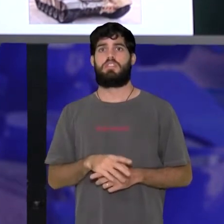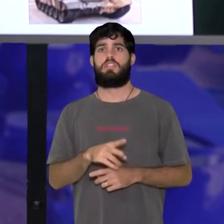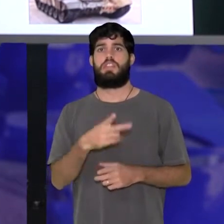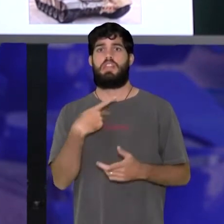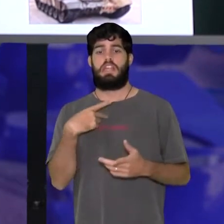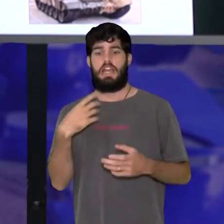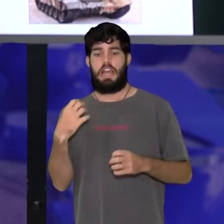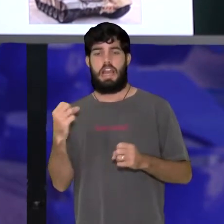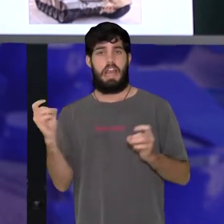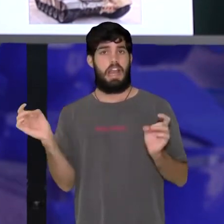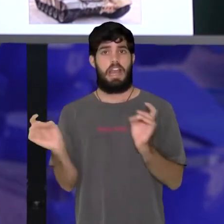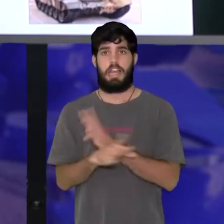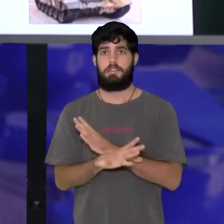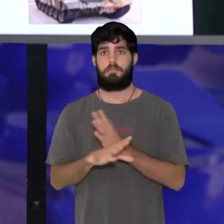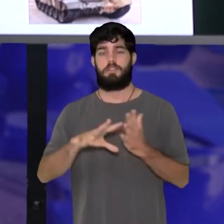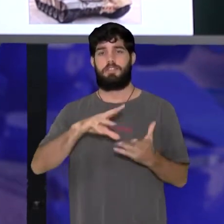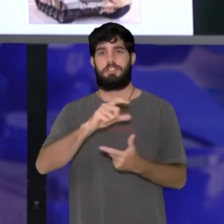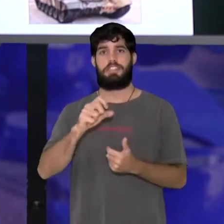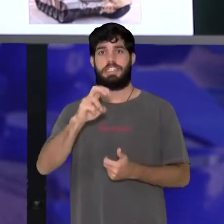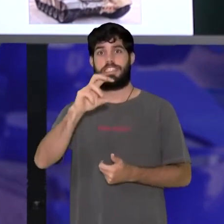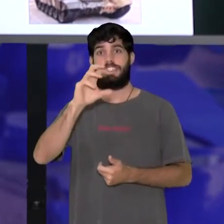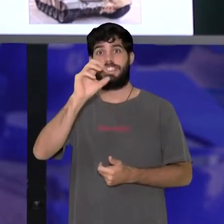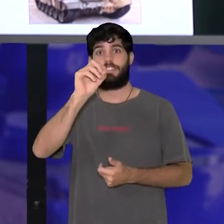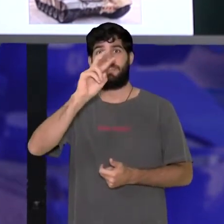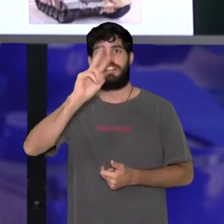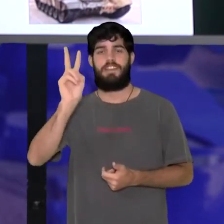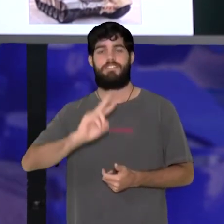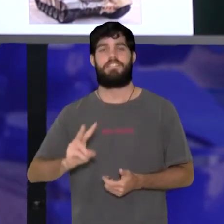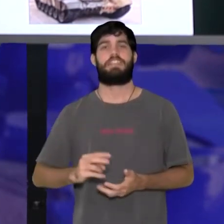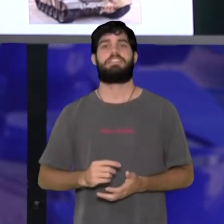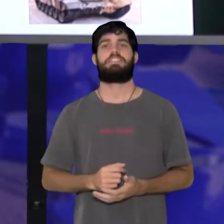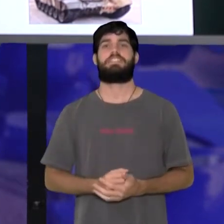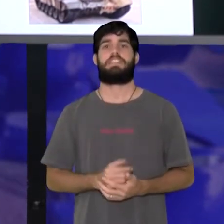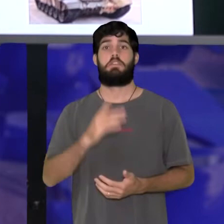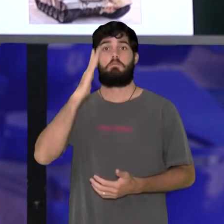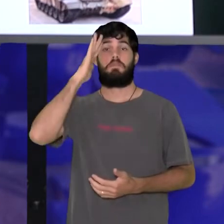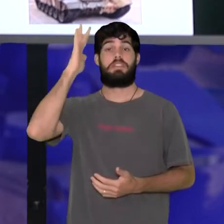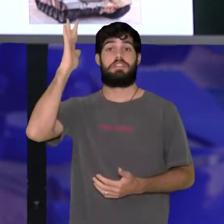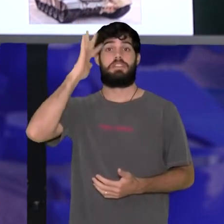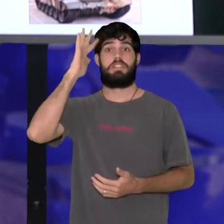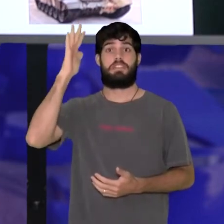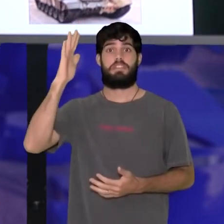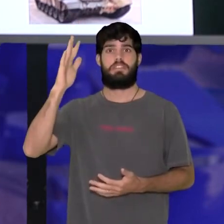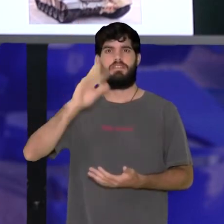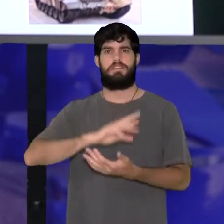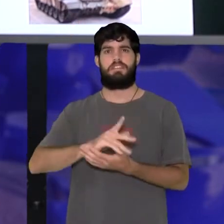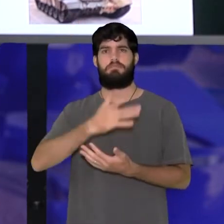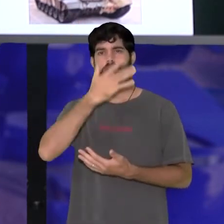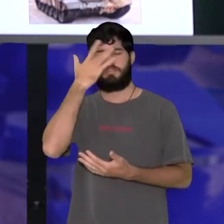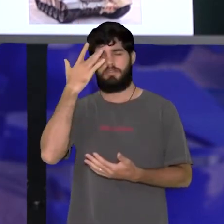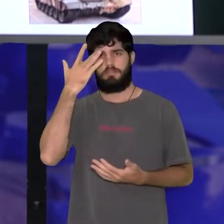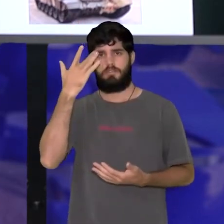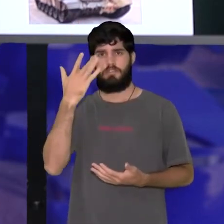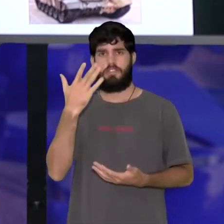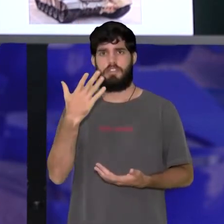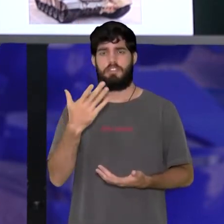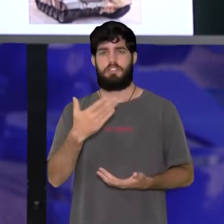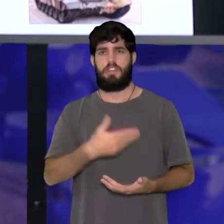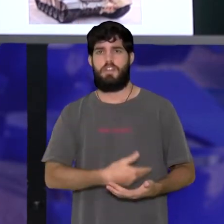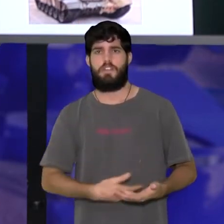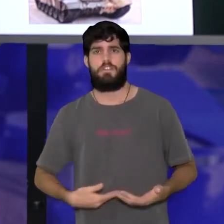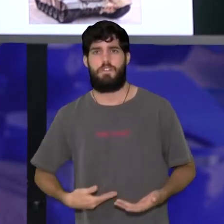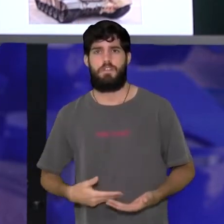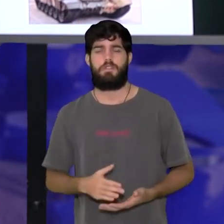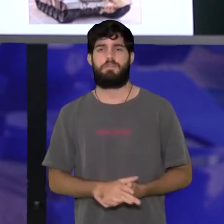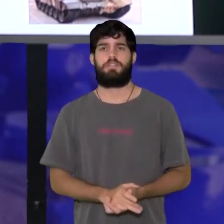50 vezes. Imaginem só vocês. Tanta gente passando fome, tanta gente